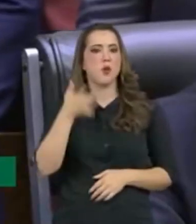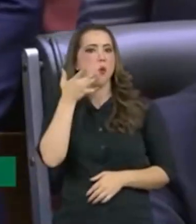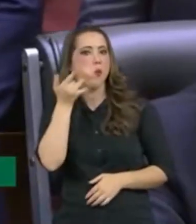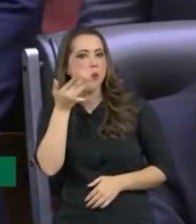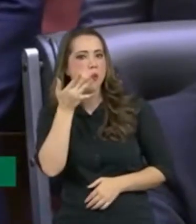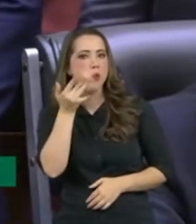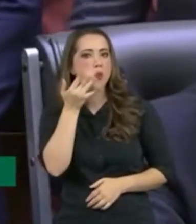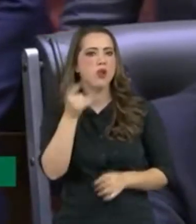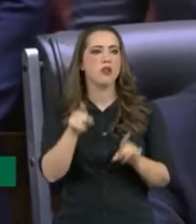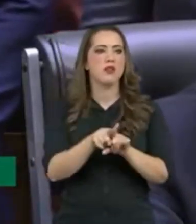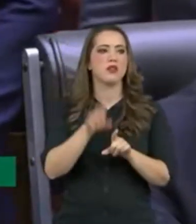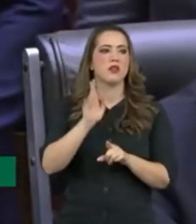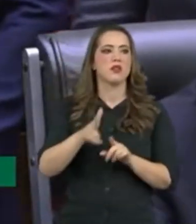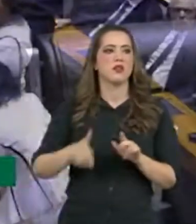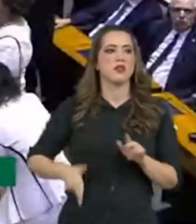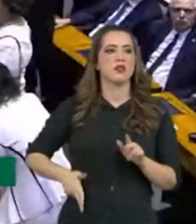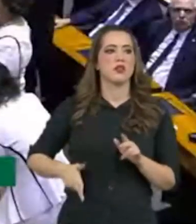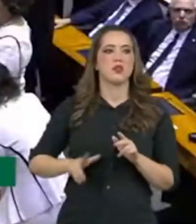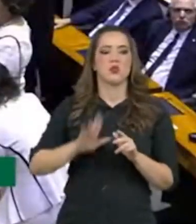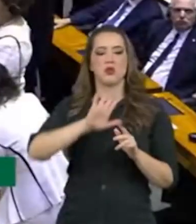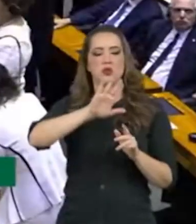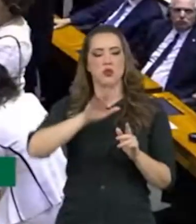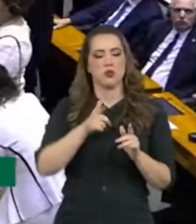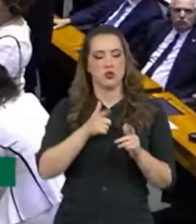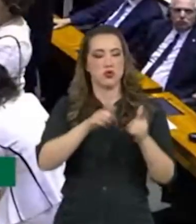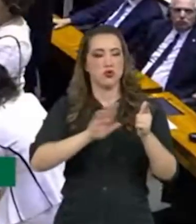tanta insegurança.